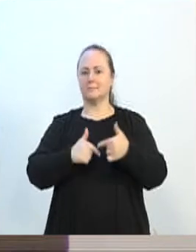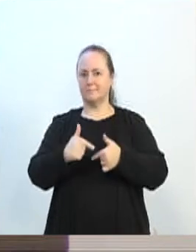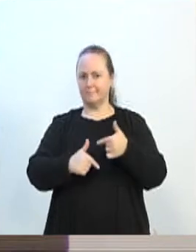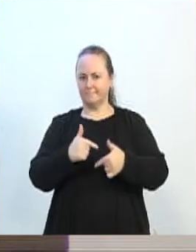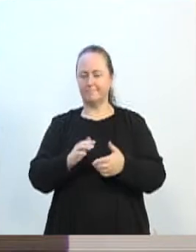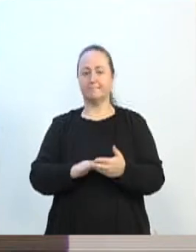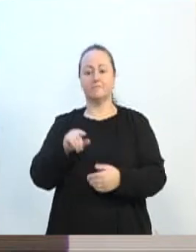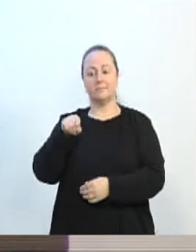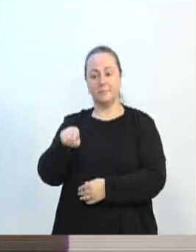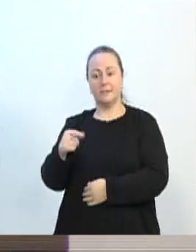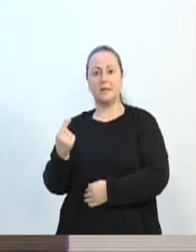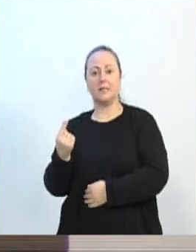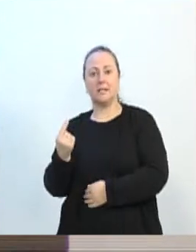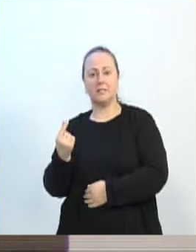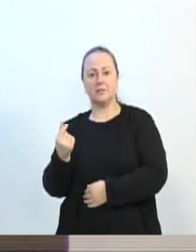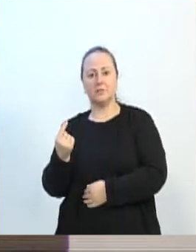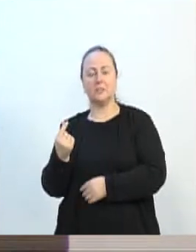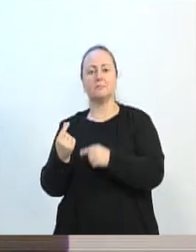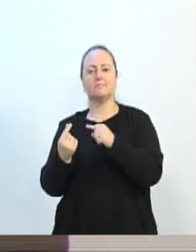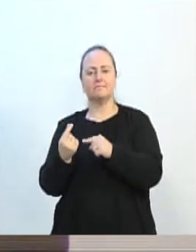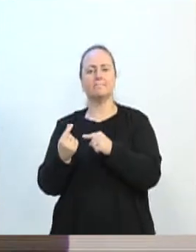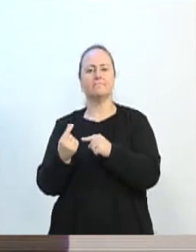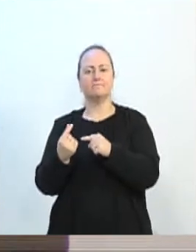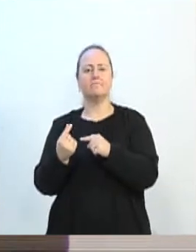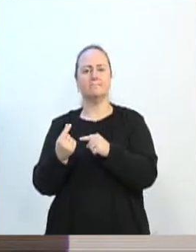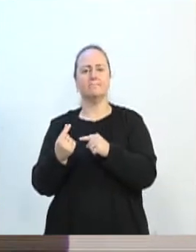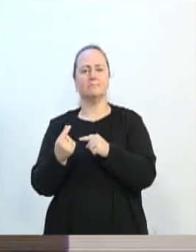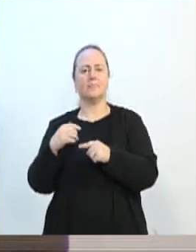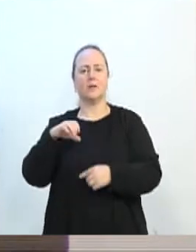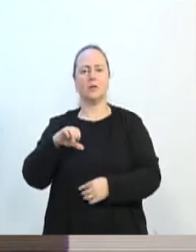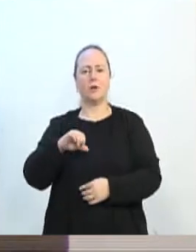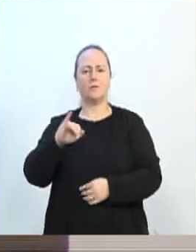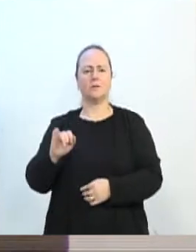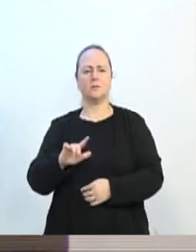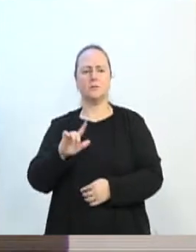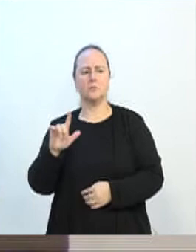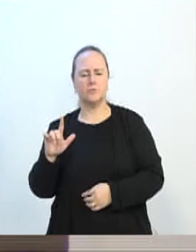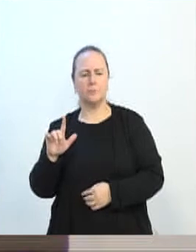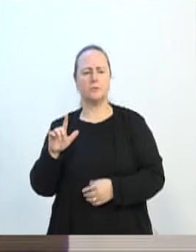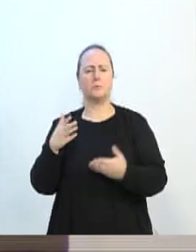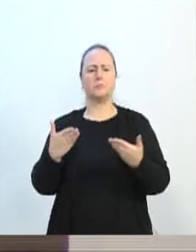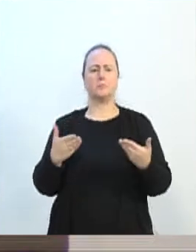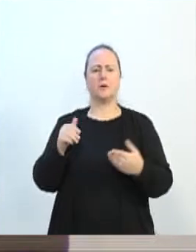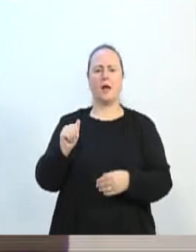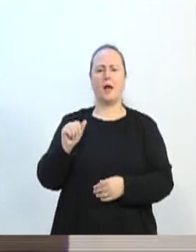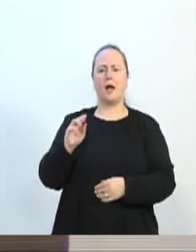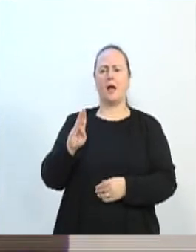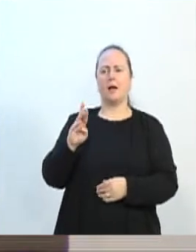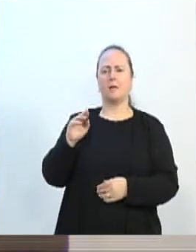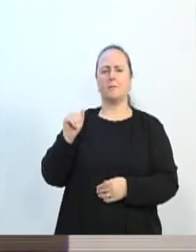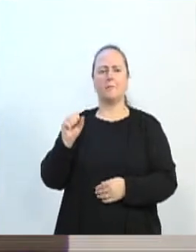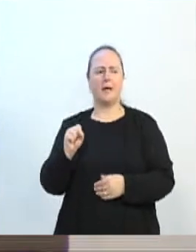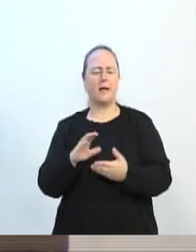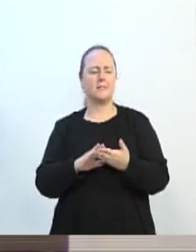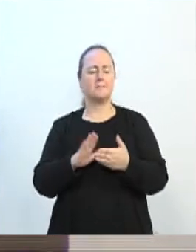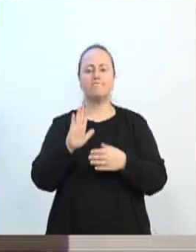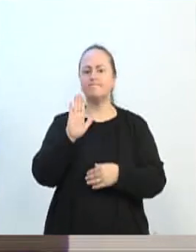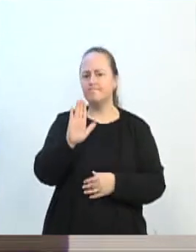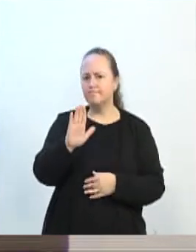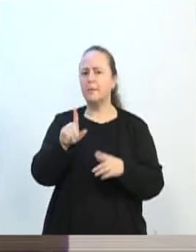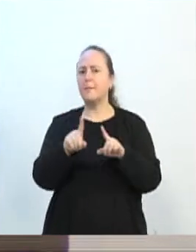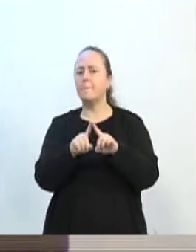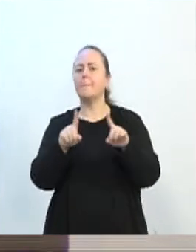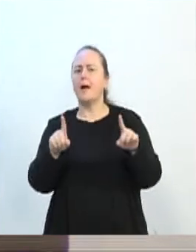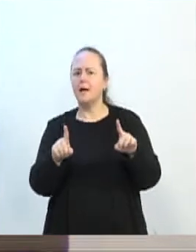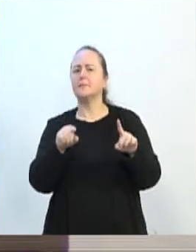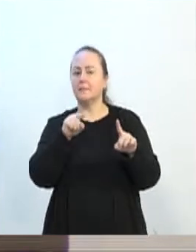dinheirinho viraria material de expediente, tanto no 9 de julho quanto na Abras. Mas ela comentou que tinha conhecido um